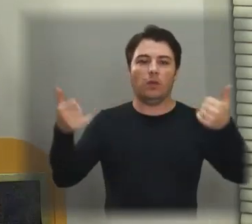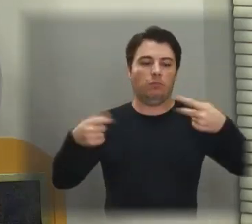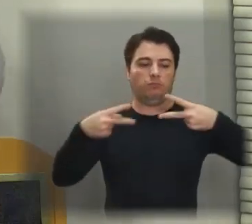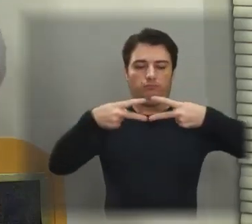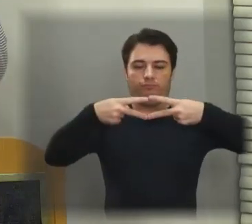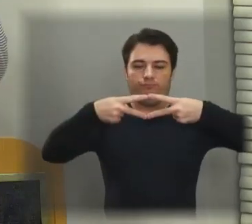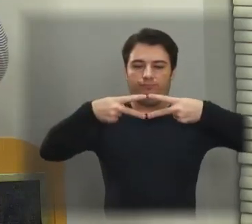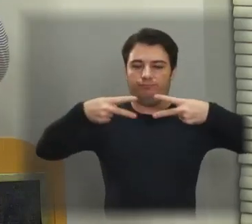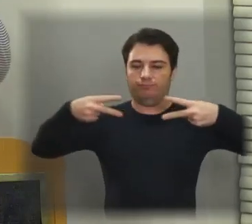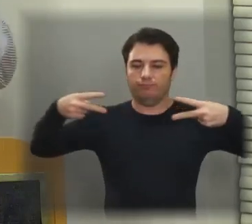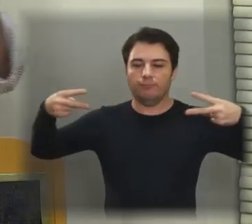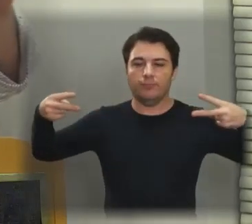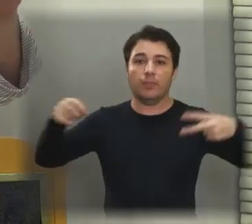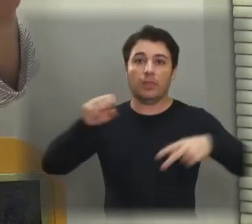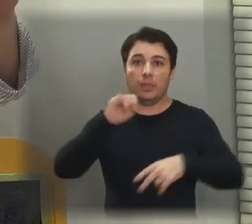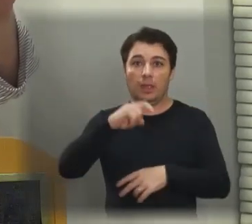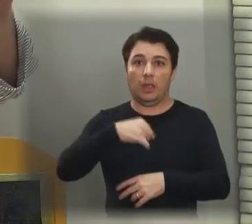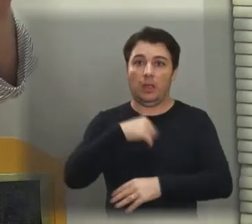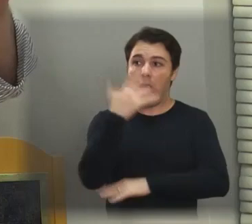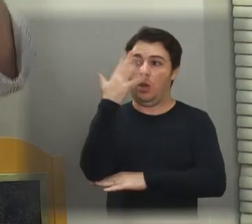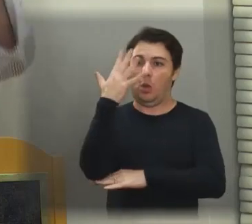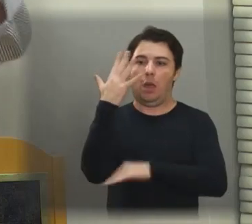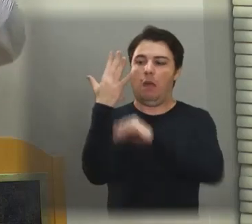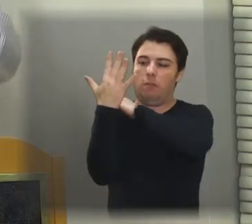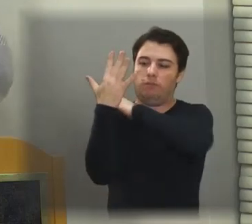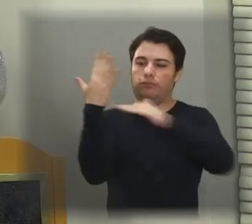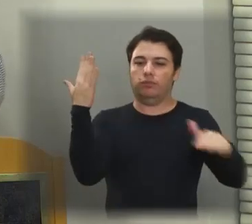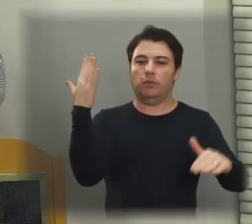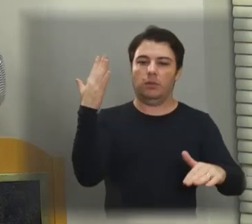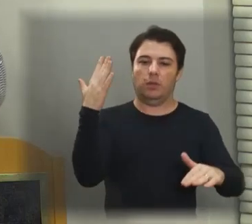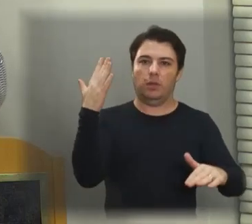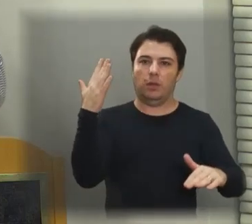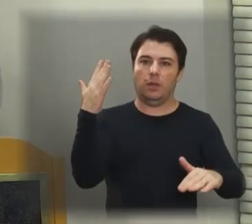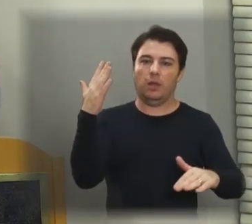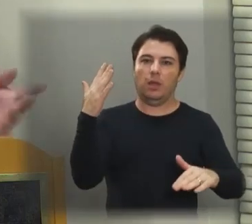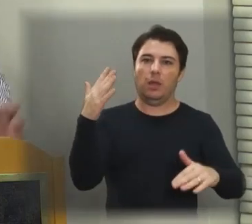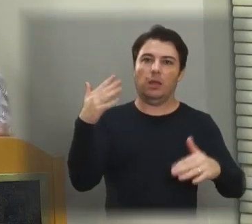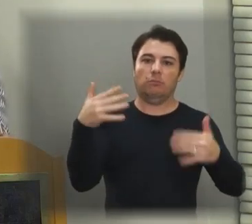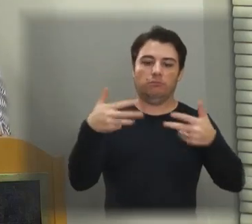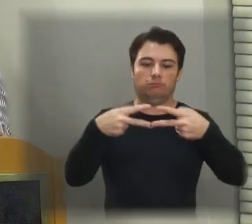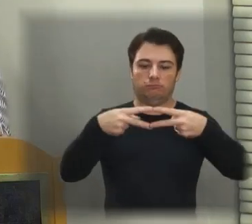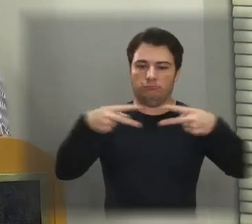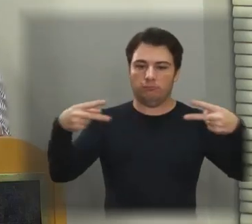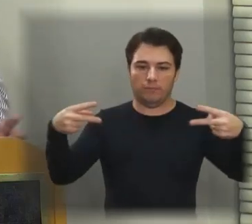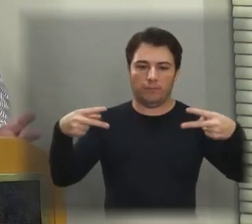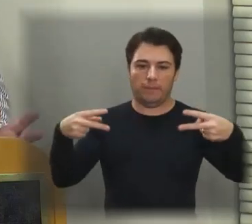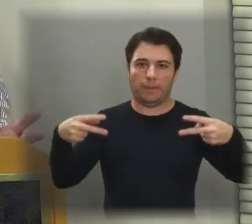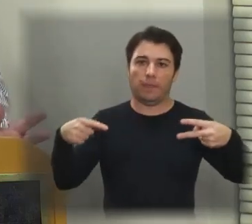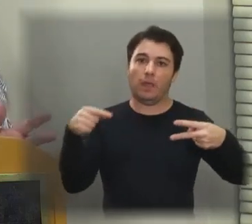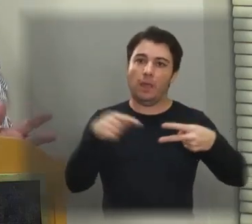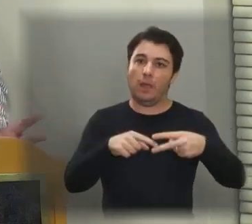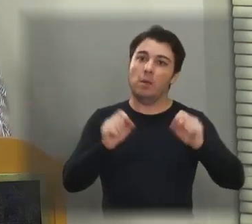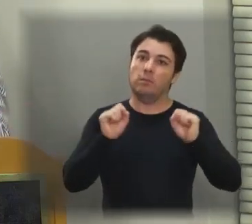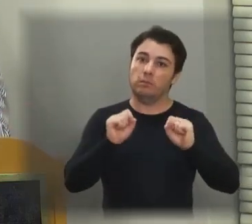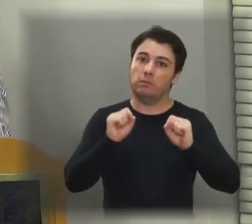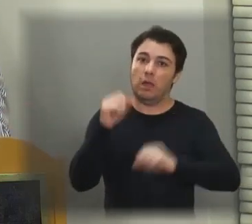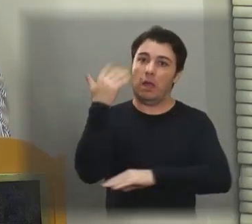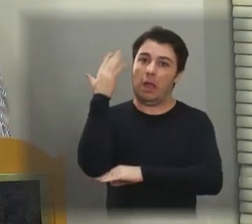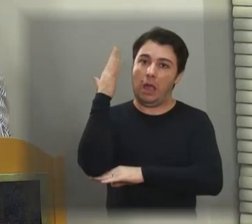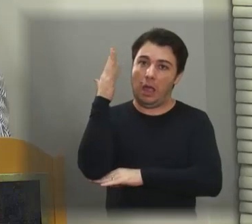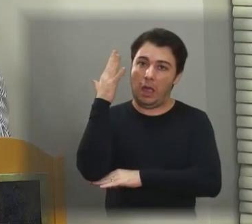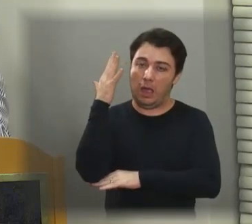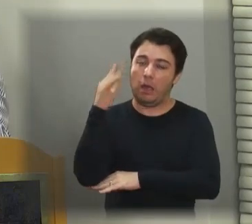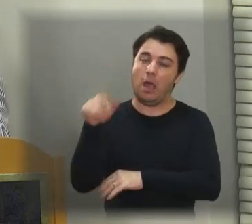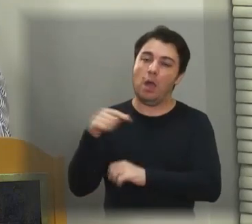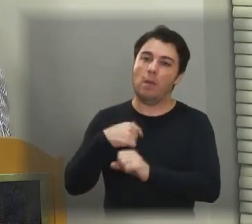vegetação se eu for fazer uma poda de Topo que que vai acontecer eu vou chegar para baixo da gente secundária muitas vezes é onde está o Fusca e da árvore eu